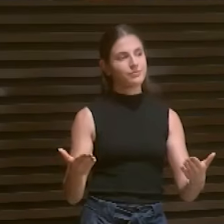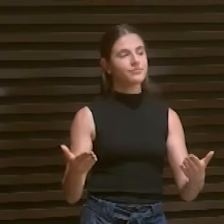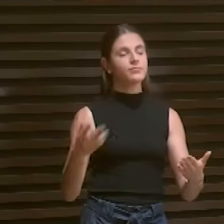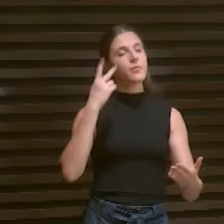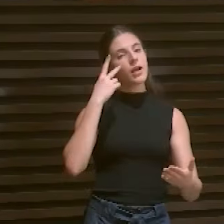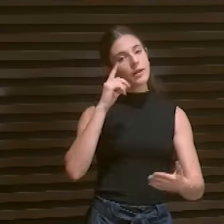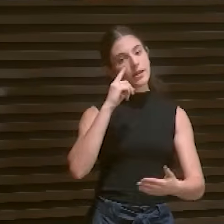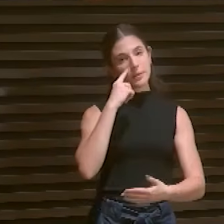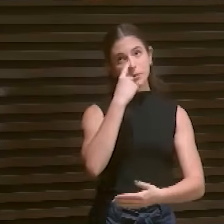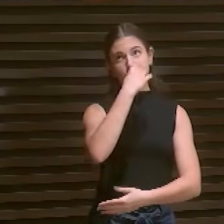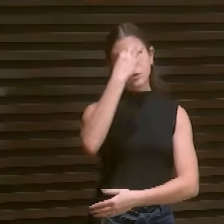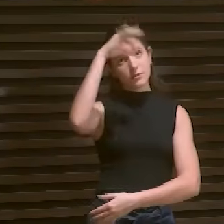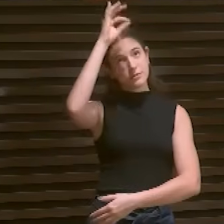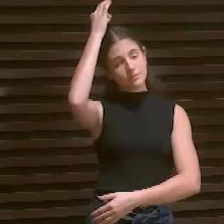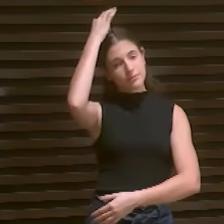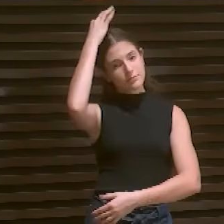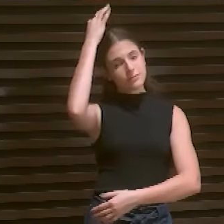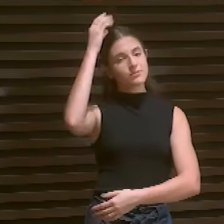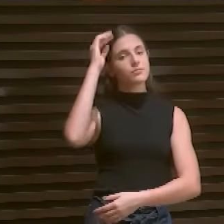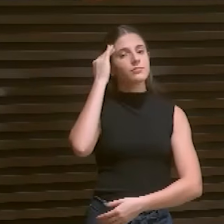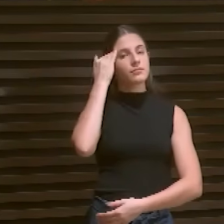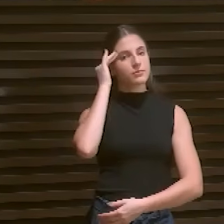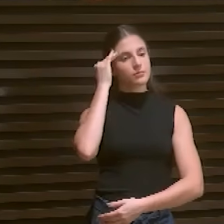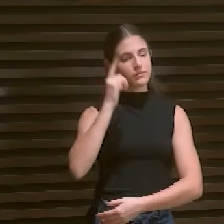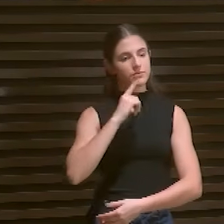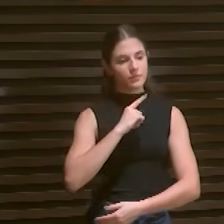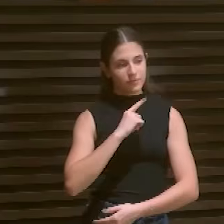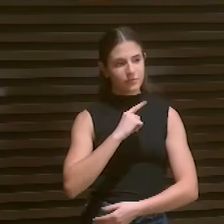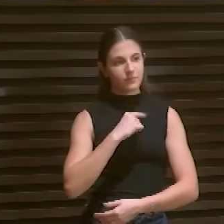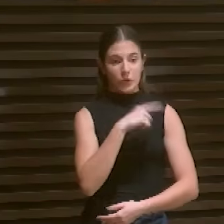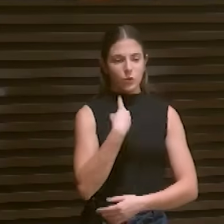olhos espirituais e discernirmos isso na nossa vida.